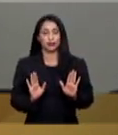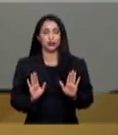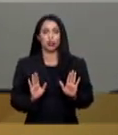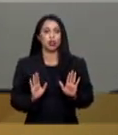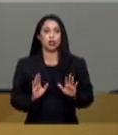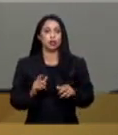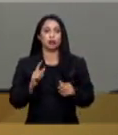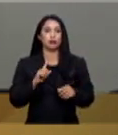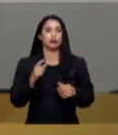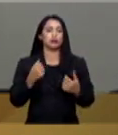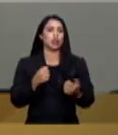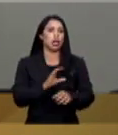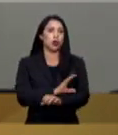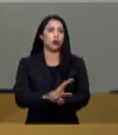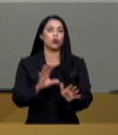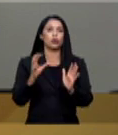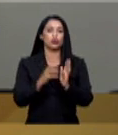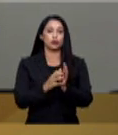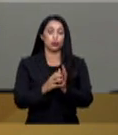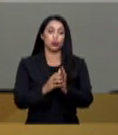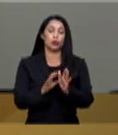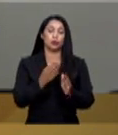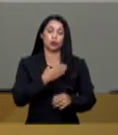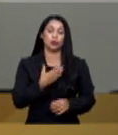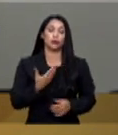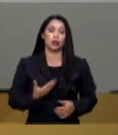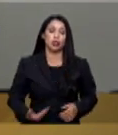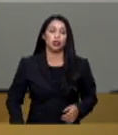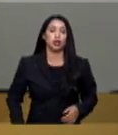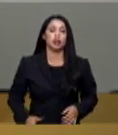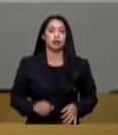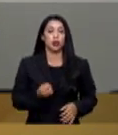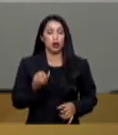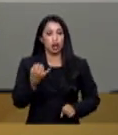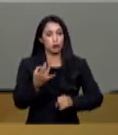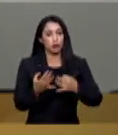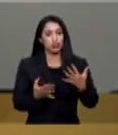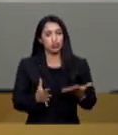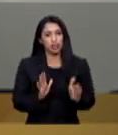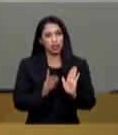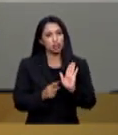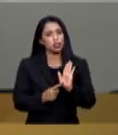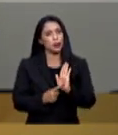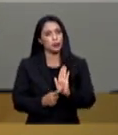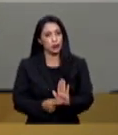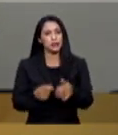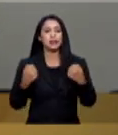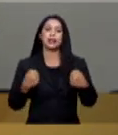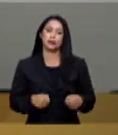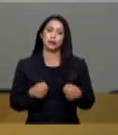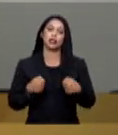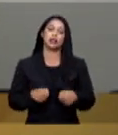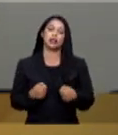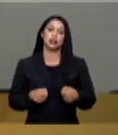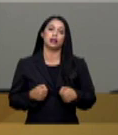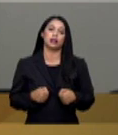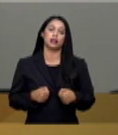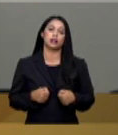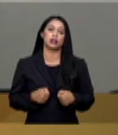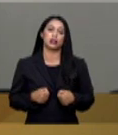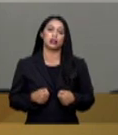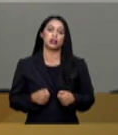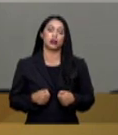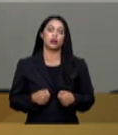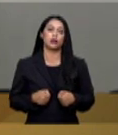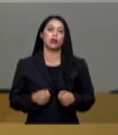de concurso público. E, neste caso, o número já seria suficiente para demonstrar que realmente o que se tem é uma burla ao princípio